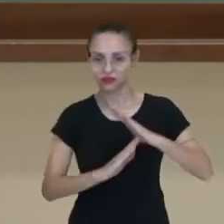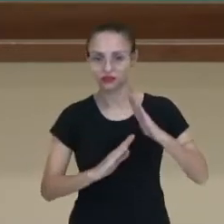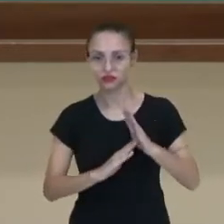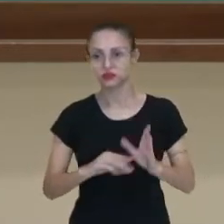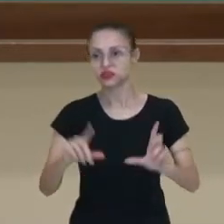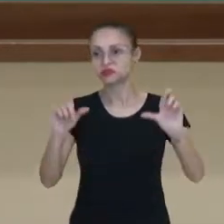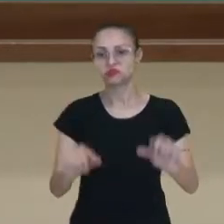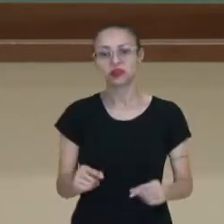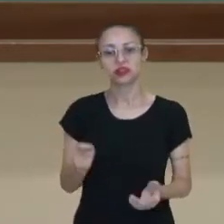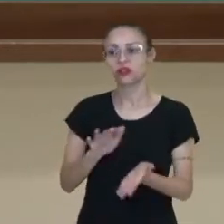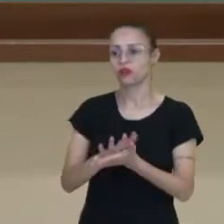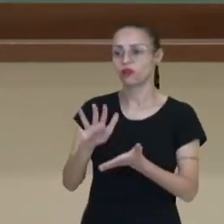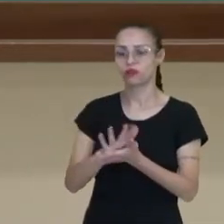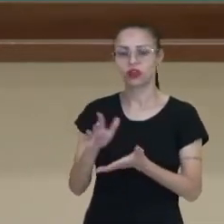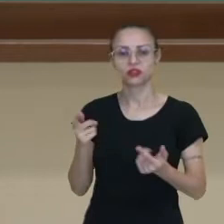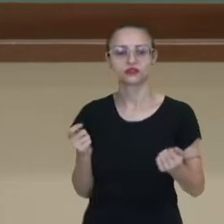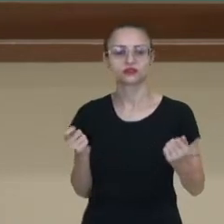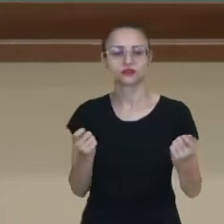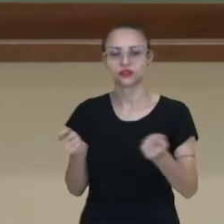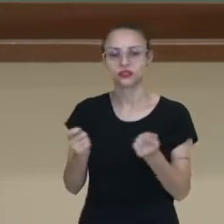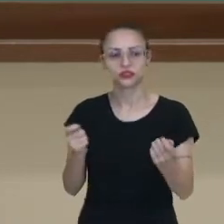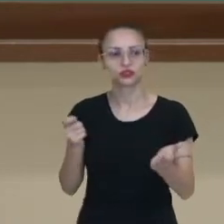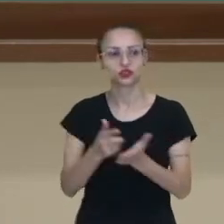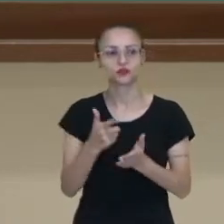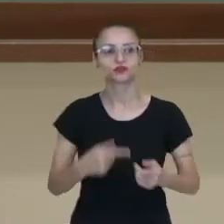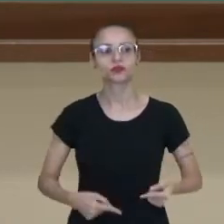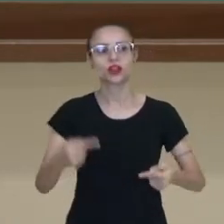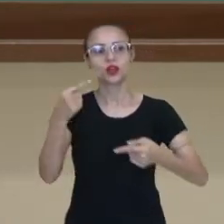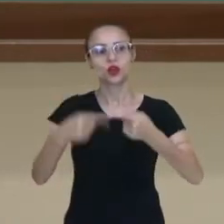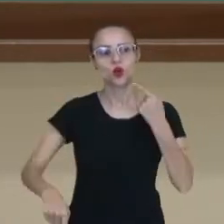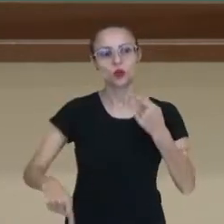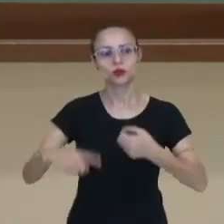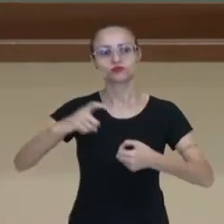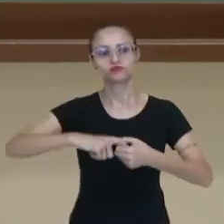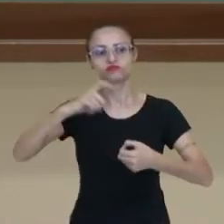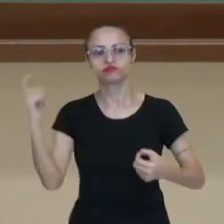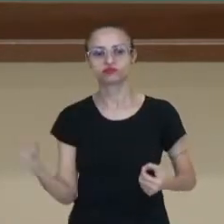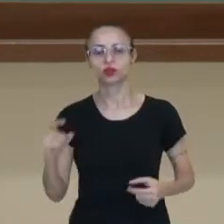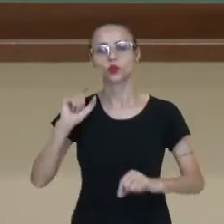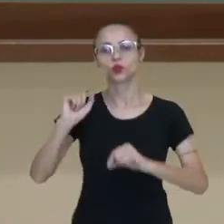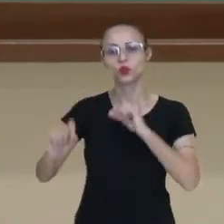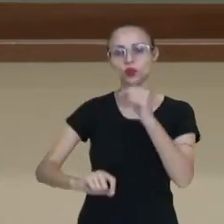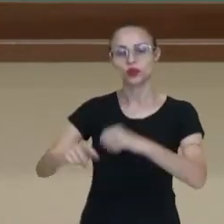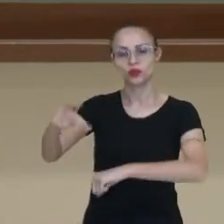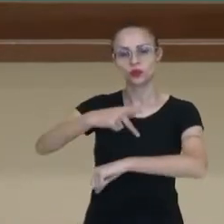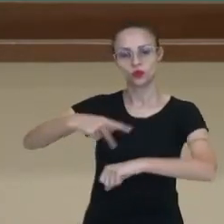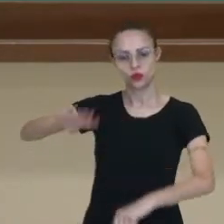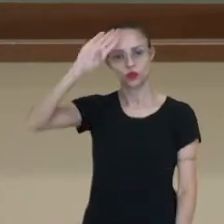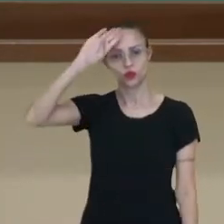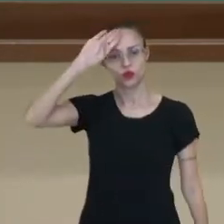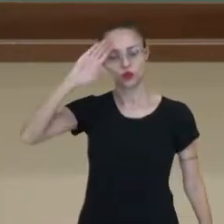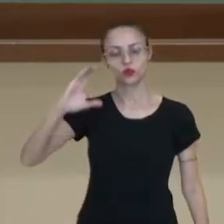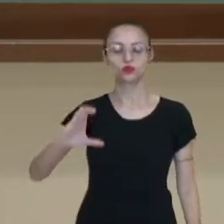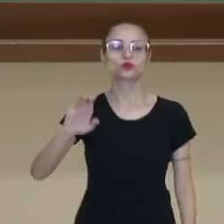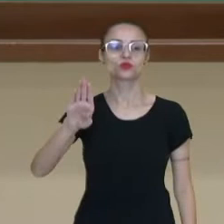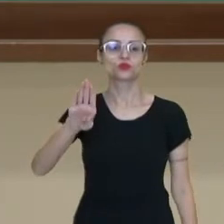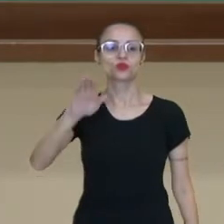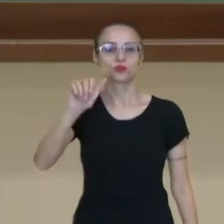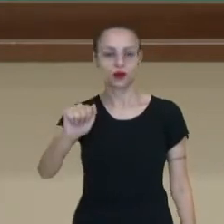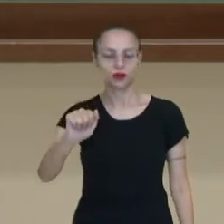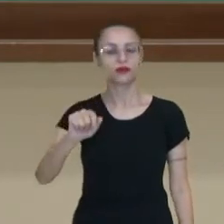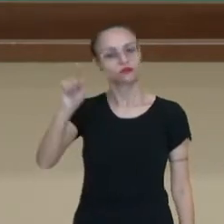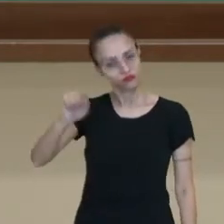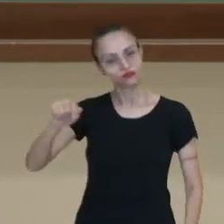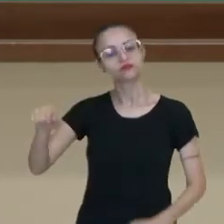vai perdendo aí seu poder aquisitivo. E ele rompeu relações diplomáticas aí com a ilha de Cuba. Vamos lembrar que Cuba havia sofrido